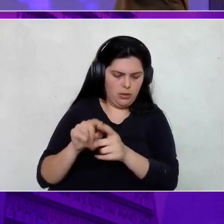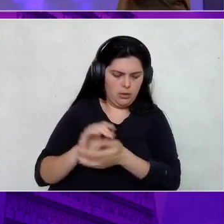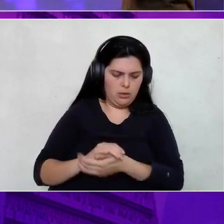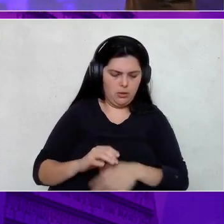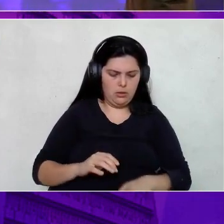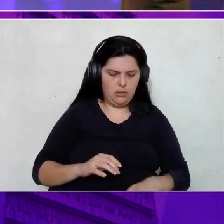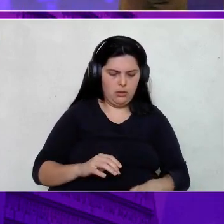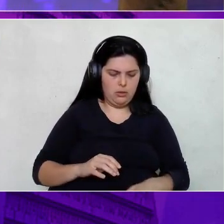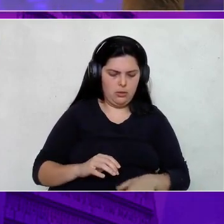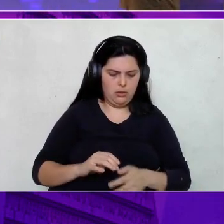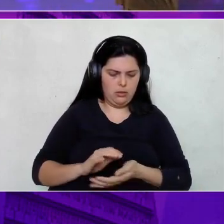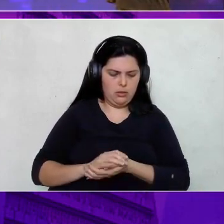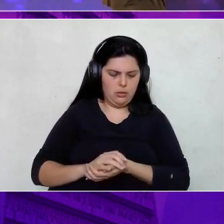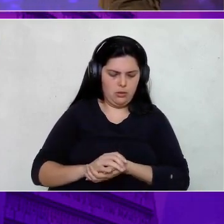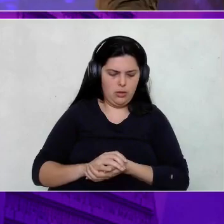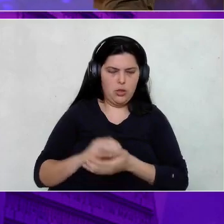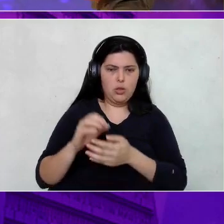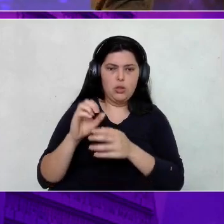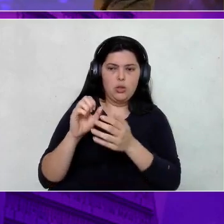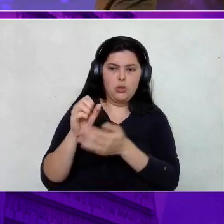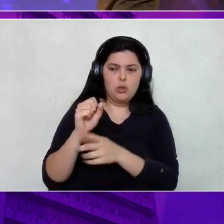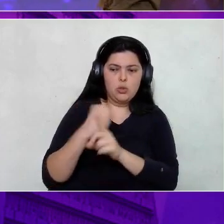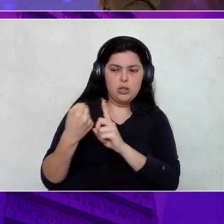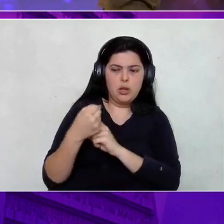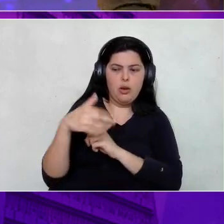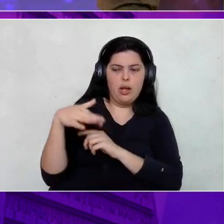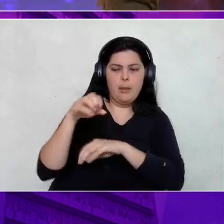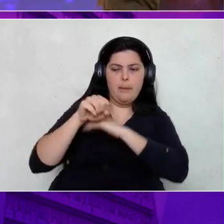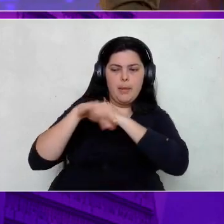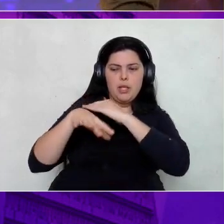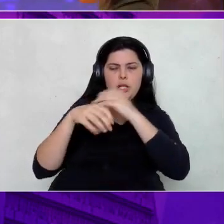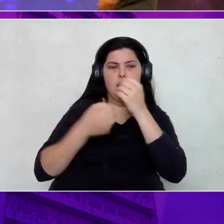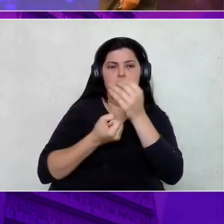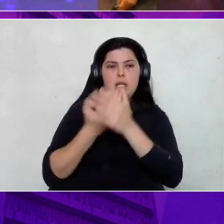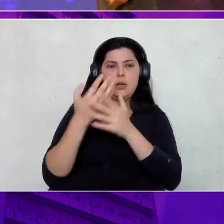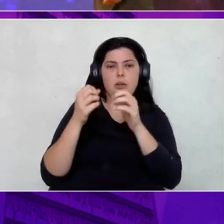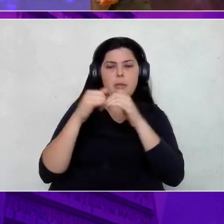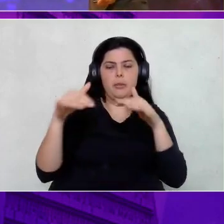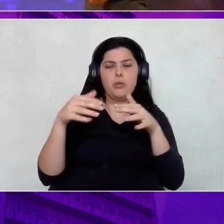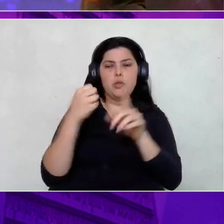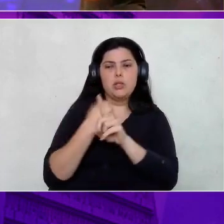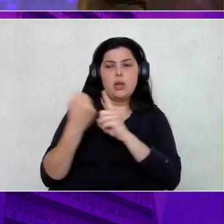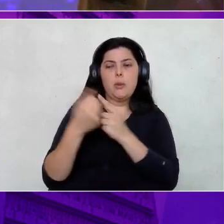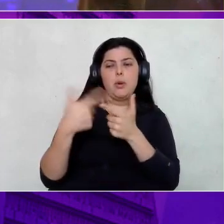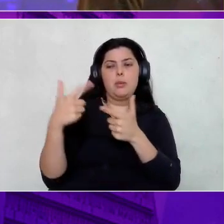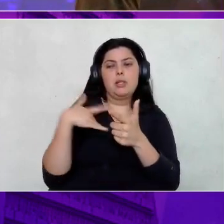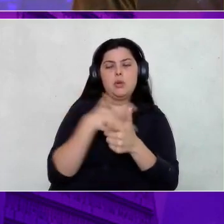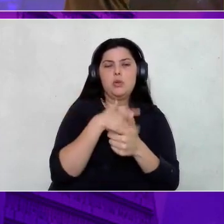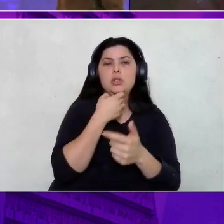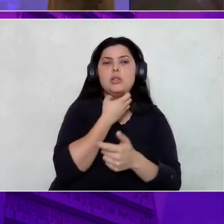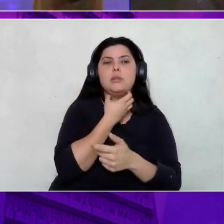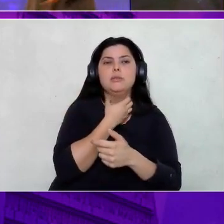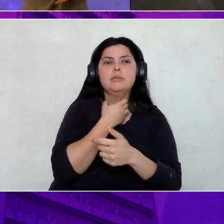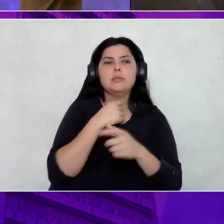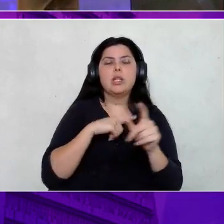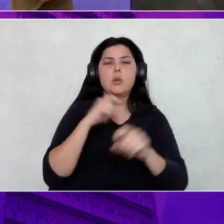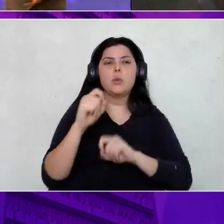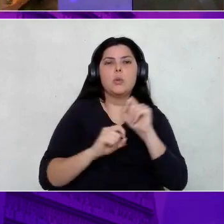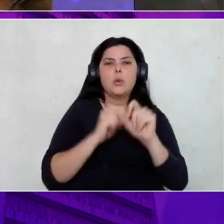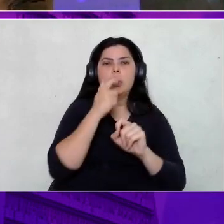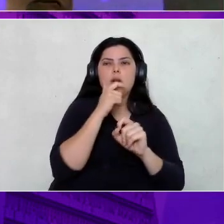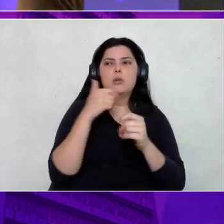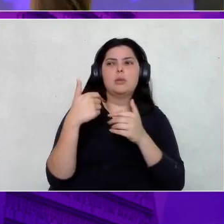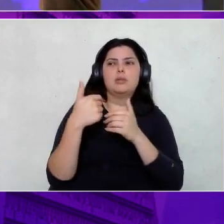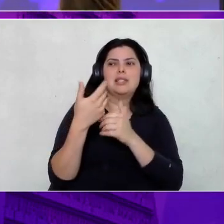A social media está gerando polarização social e problemas de saúde. E a gente tem, provavelmente, nesses próximos 6